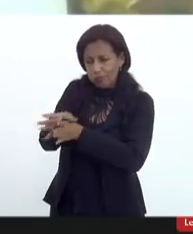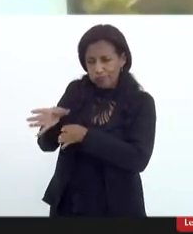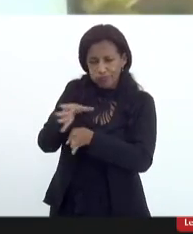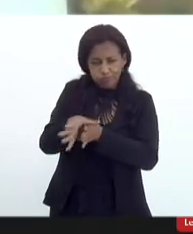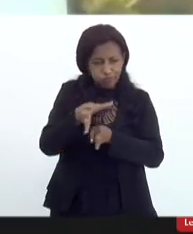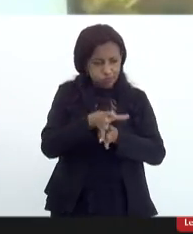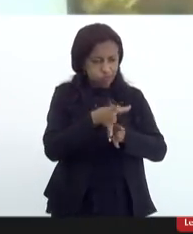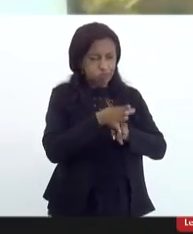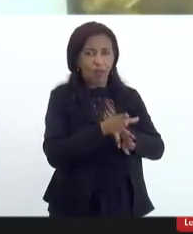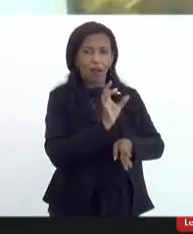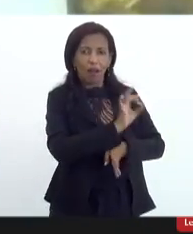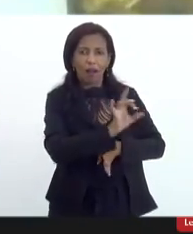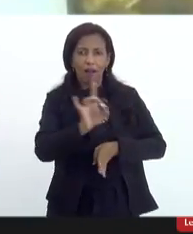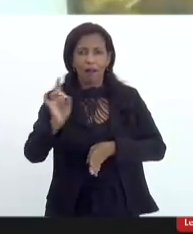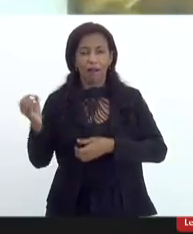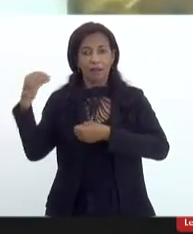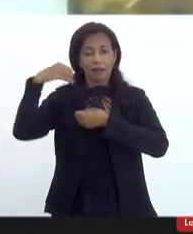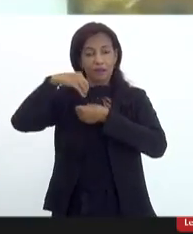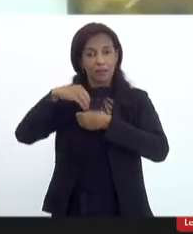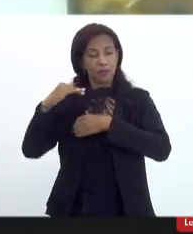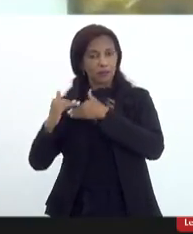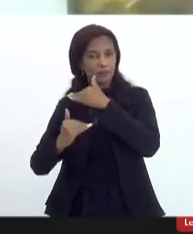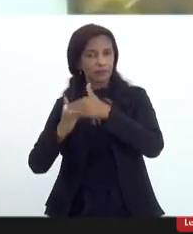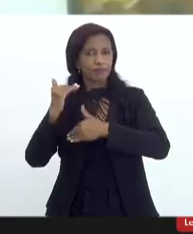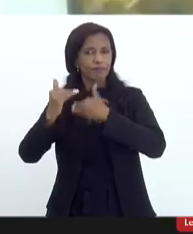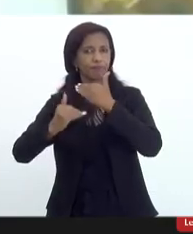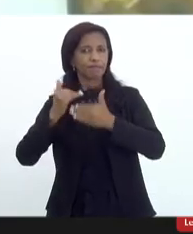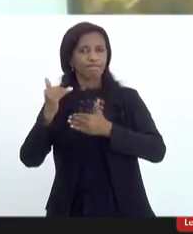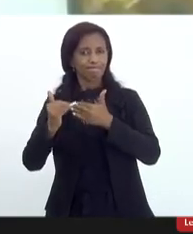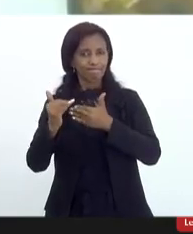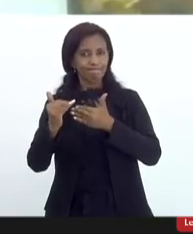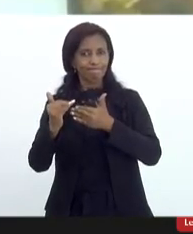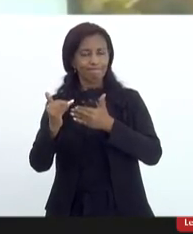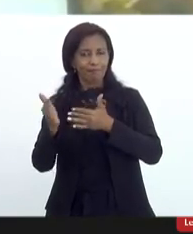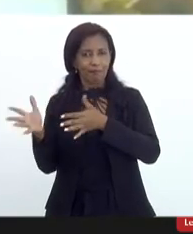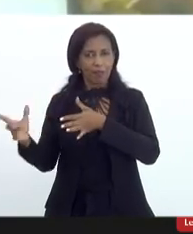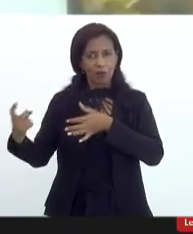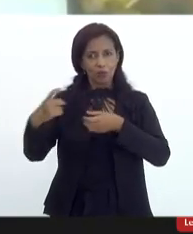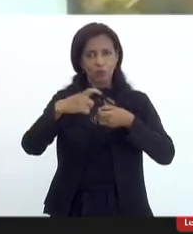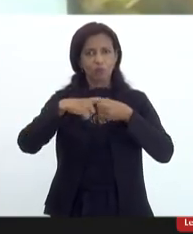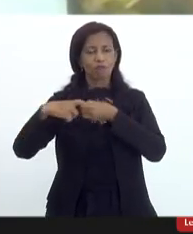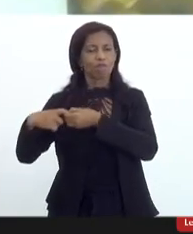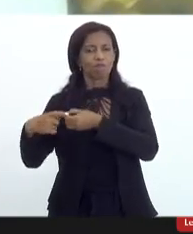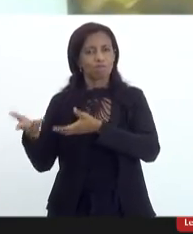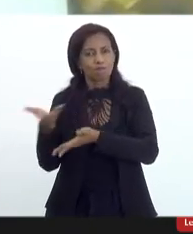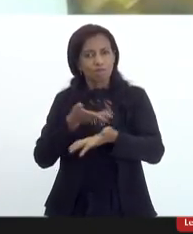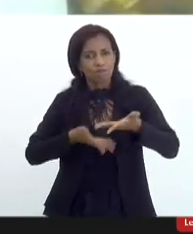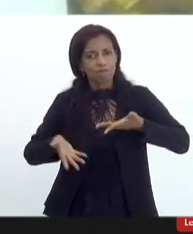orientado. Dentro de um processo de emancipação.